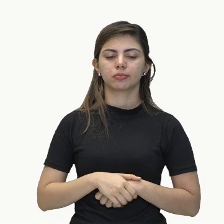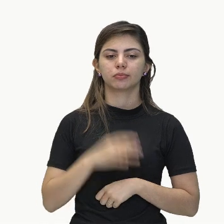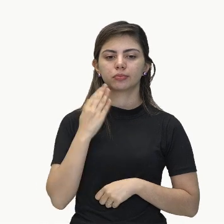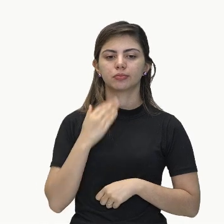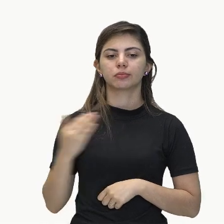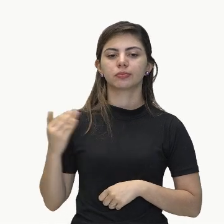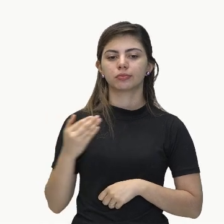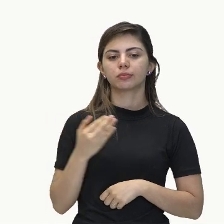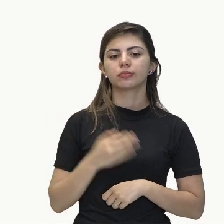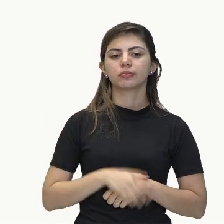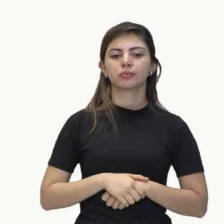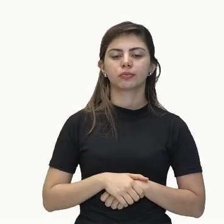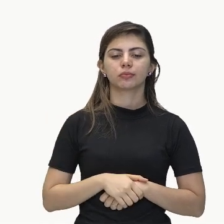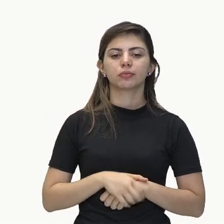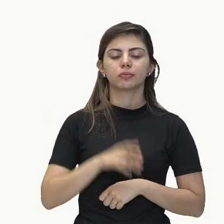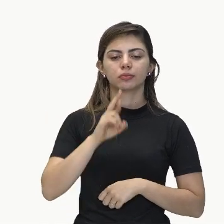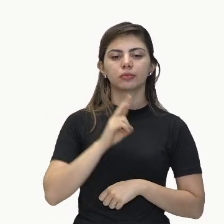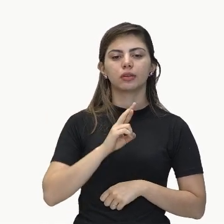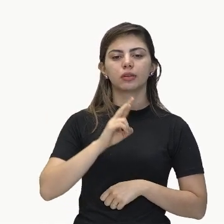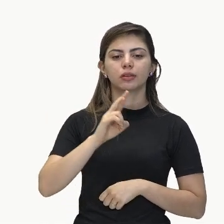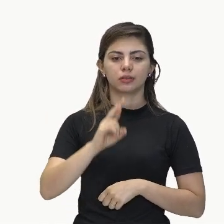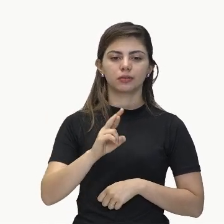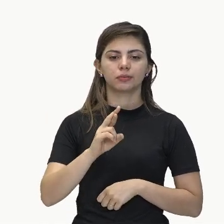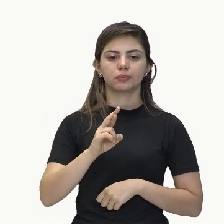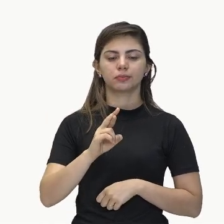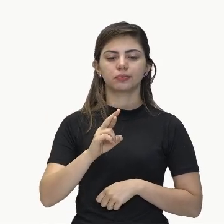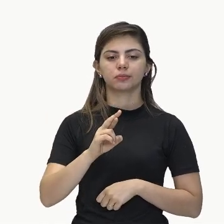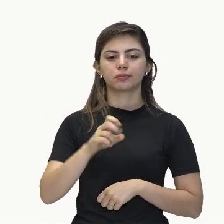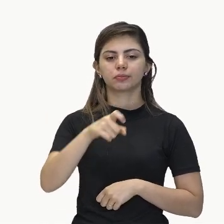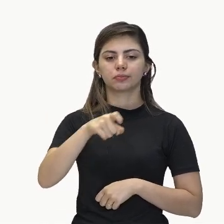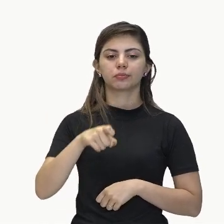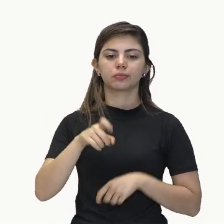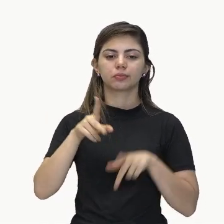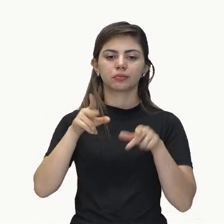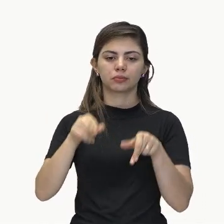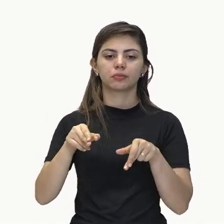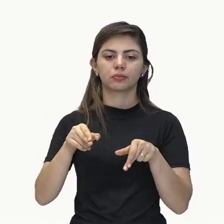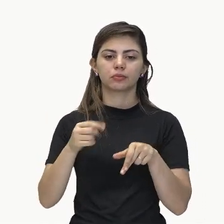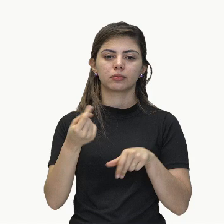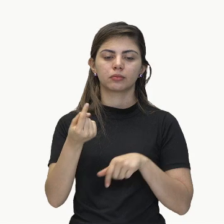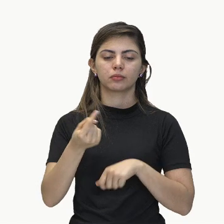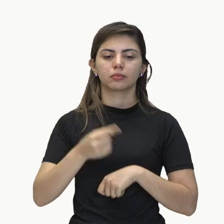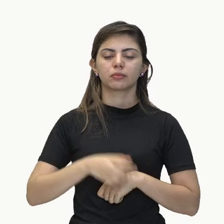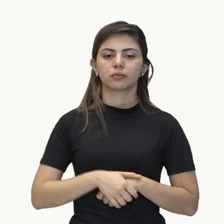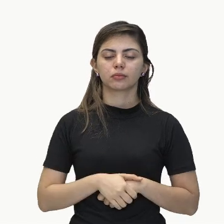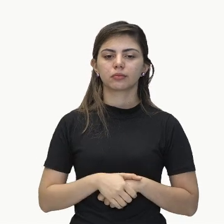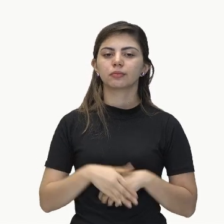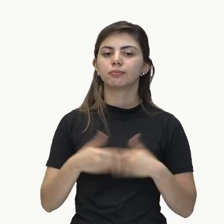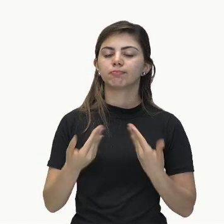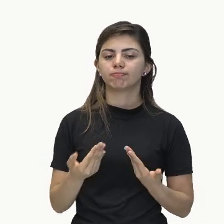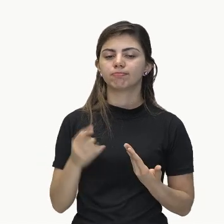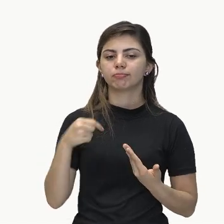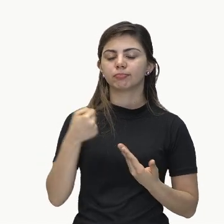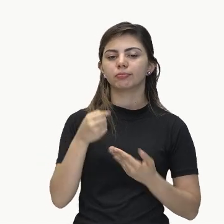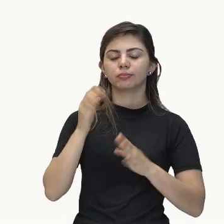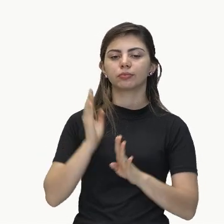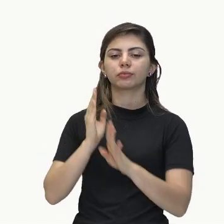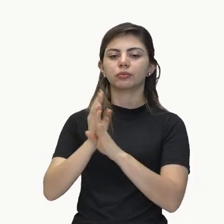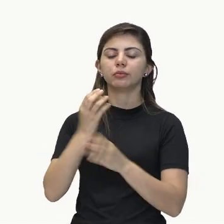dividindo, chegando no resultado x igual a 1. Então, aqui o meu conjunto de